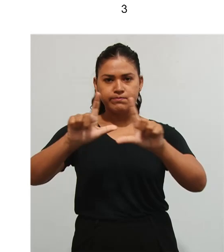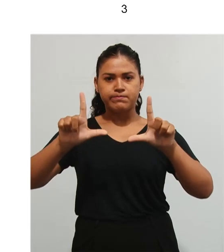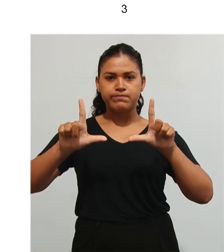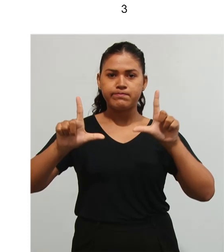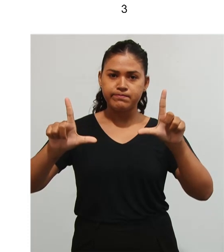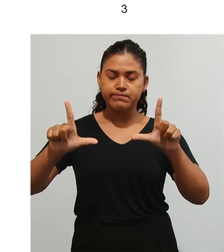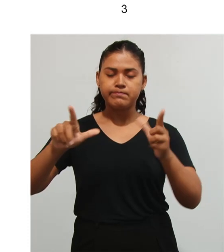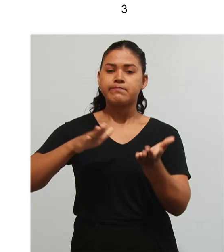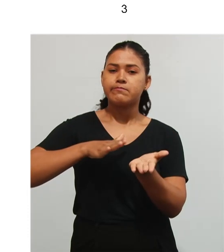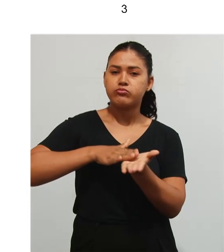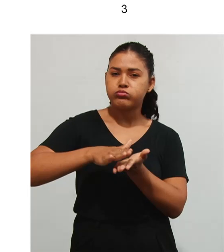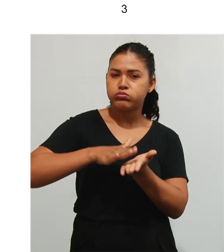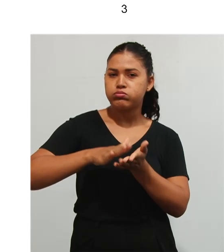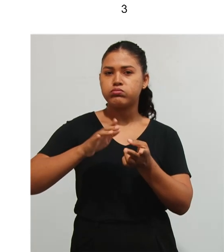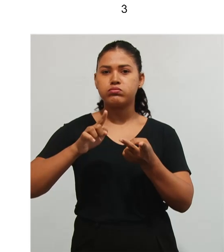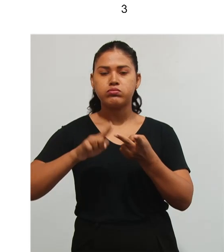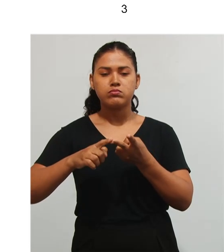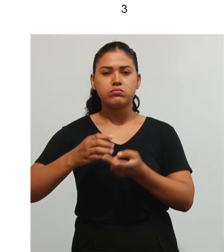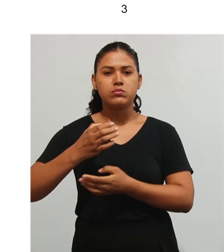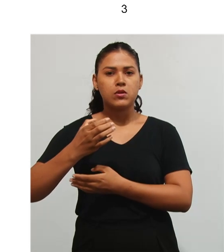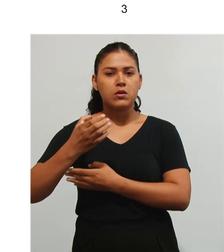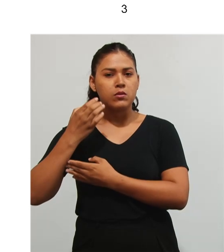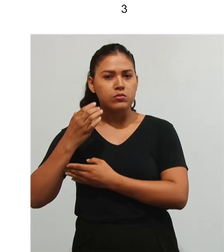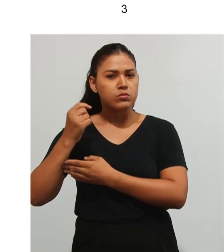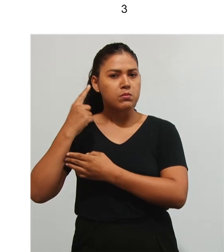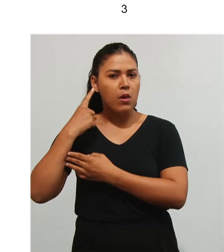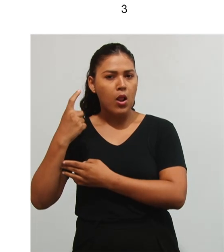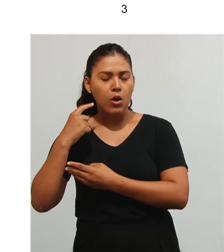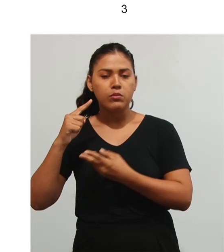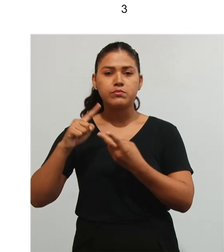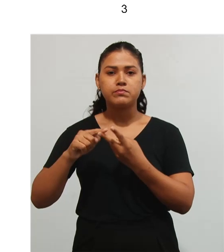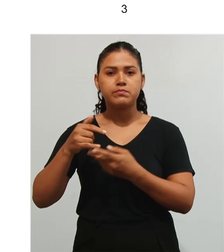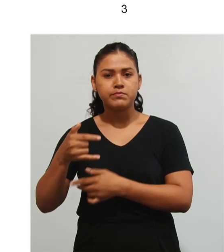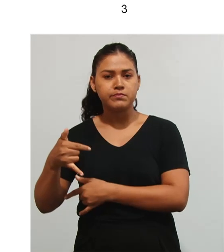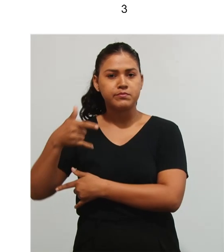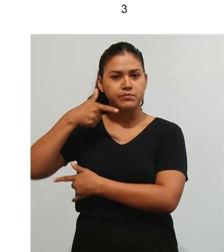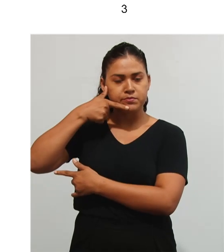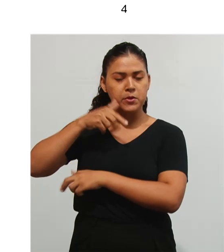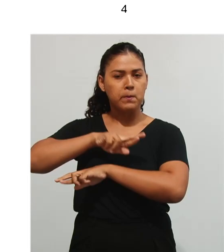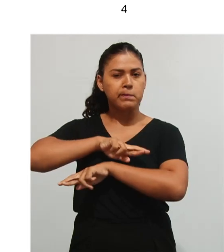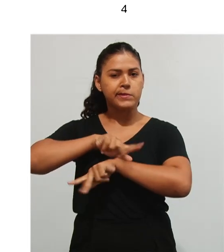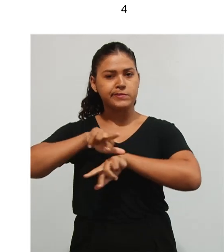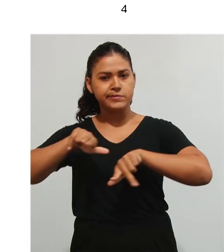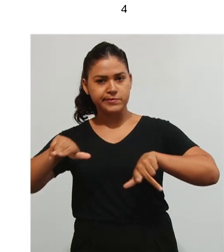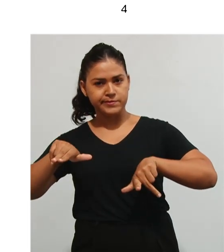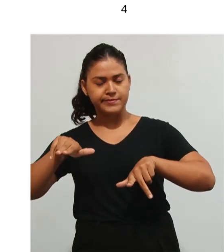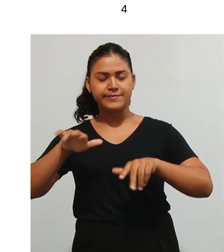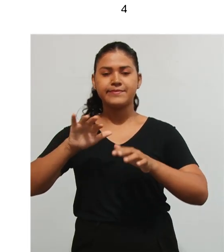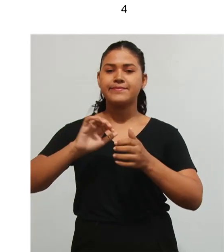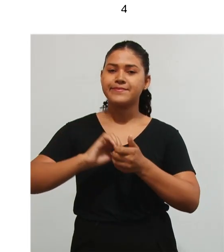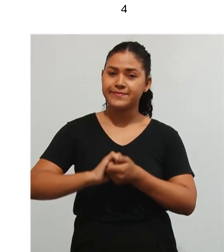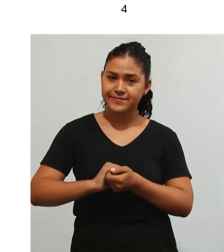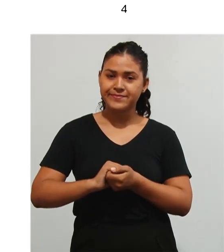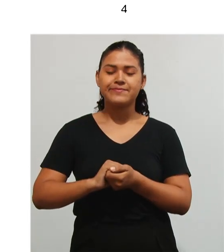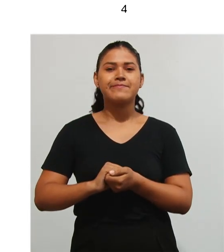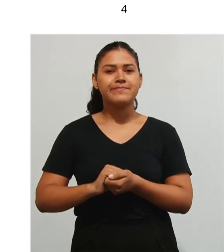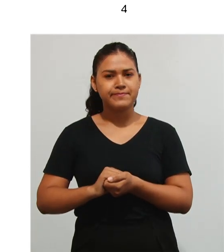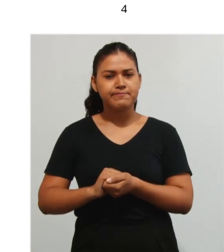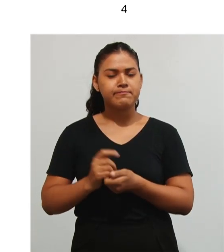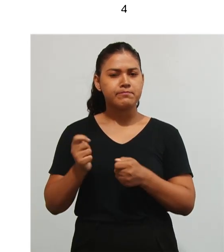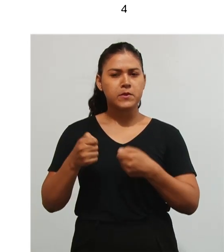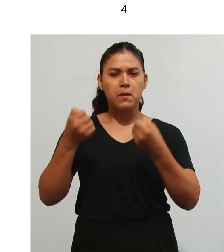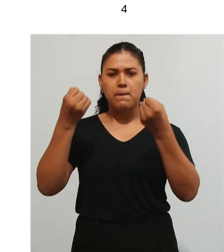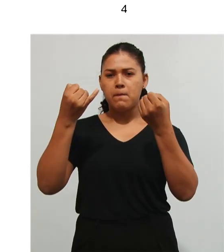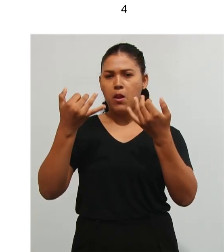uma impressora, uma caixa de som, um fone de ouvido e assim por diante. Bom, então, dentro de toda